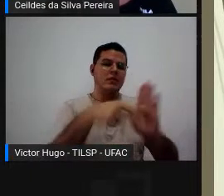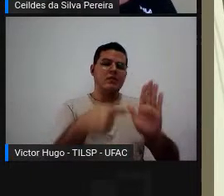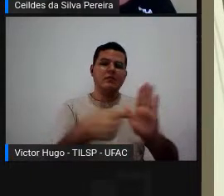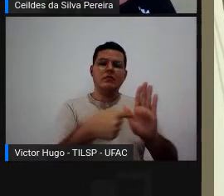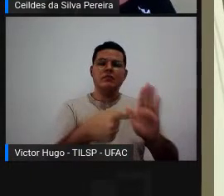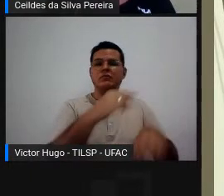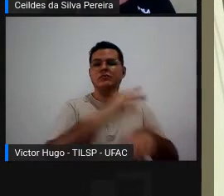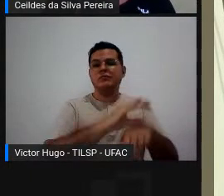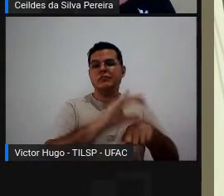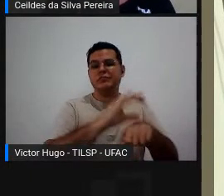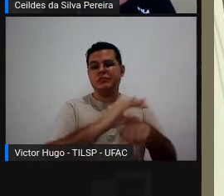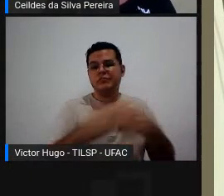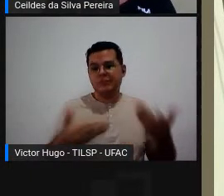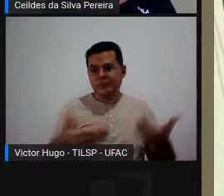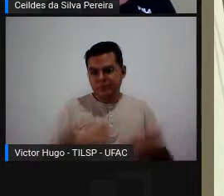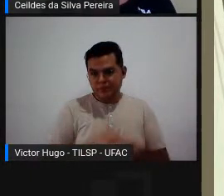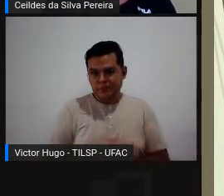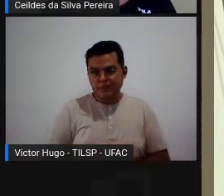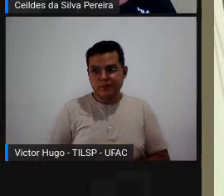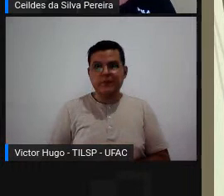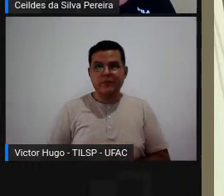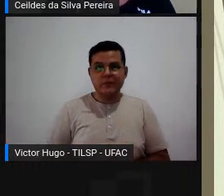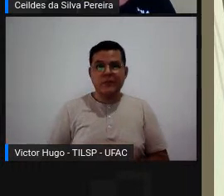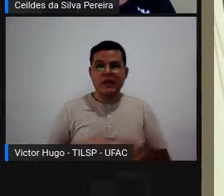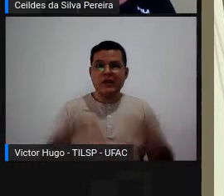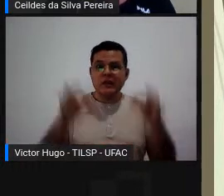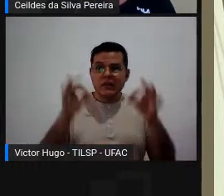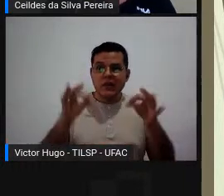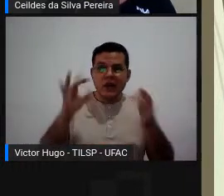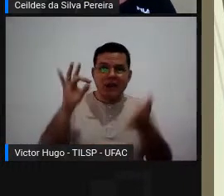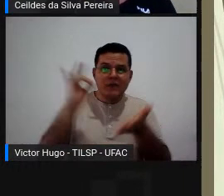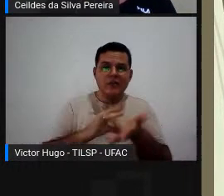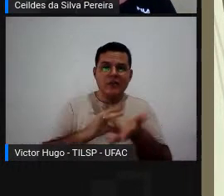fato, era o que fazia parte